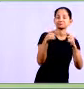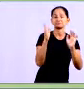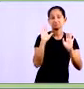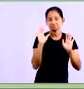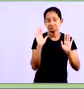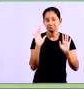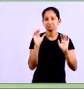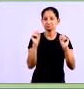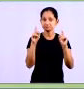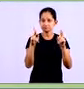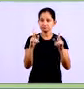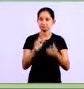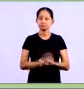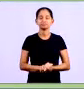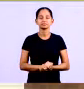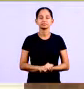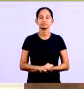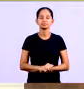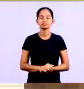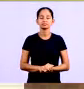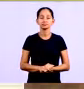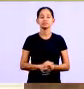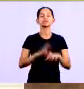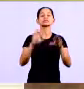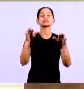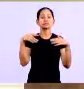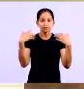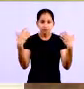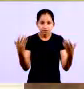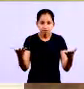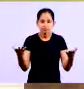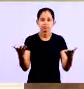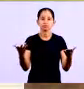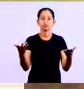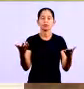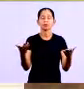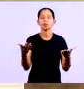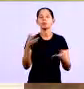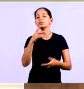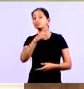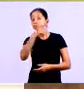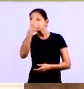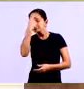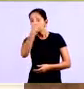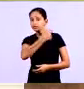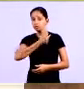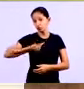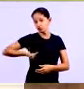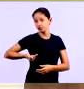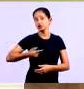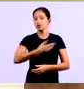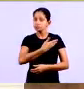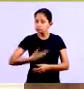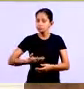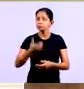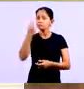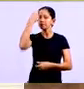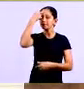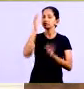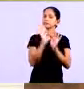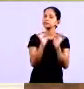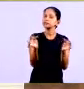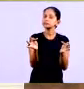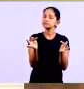imposto. Professor Franklin? Pois não, professor Adriano, então isso quer dizer que o governo faz isso aí para simplificar a vida